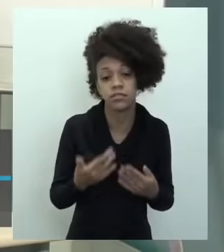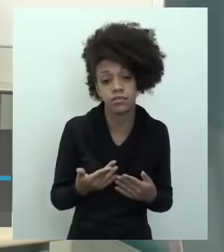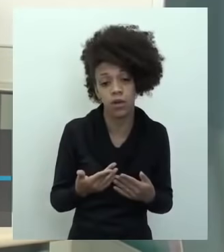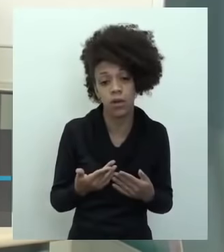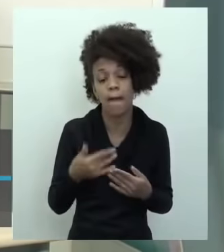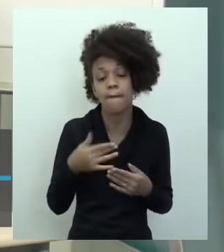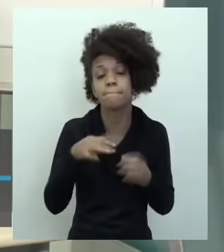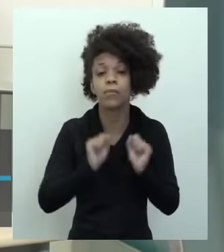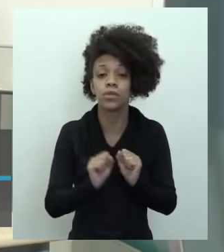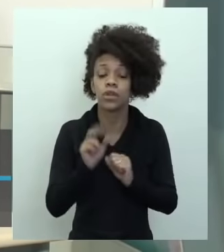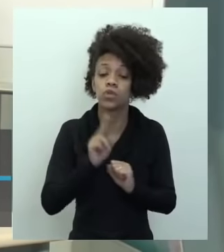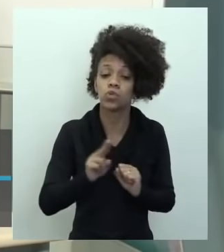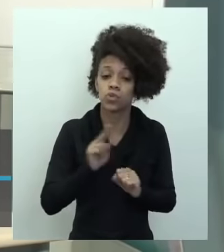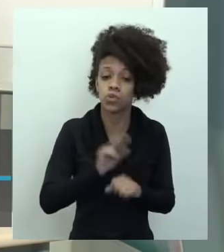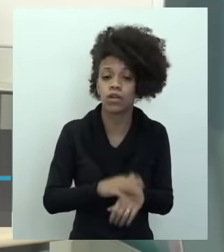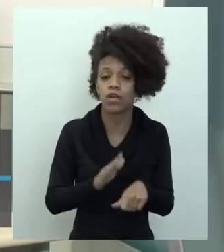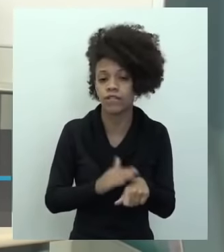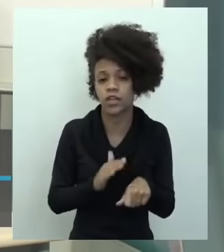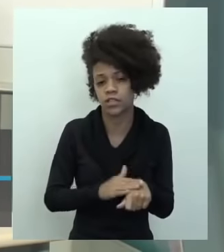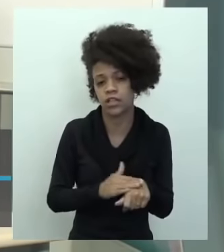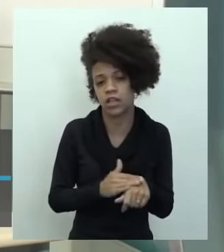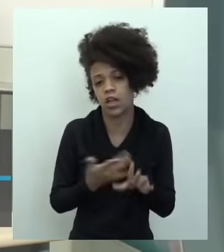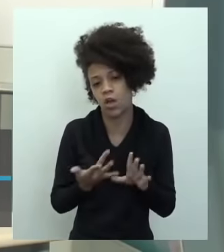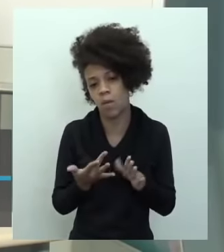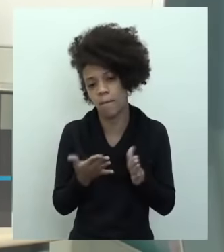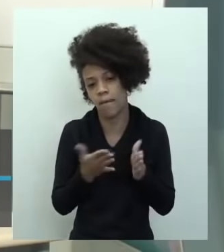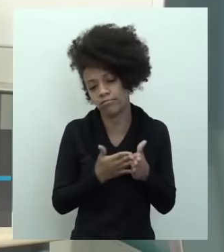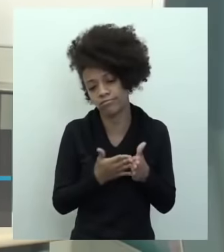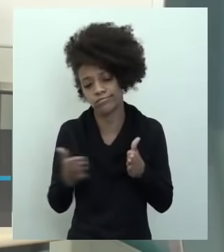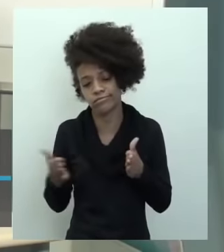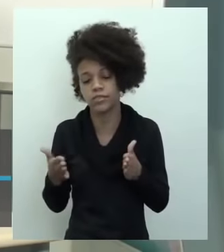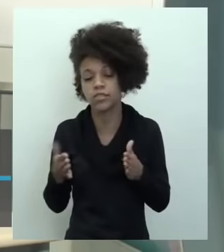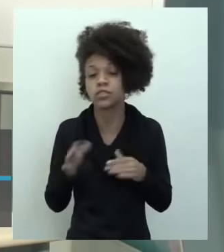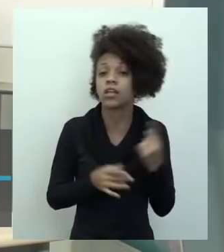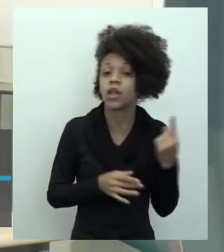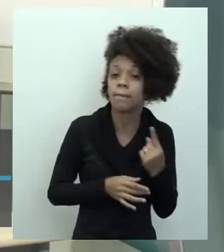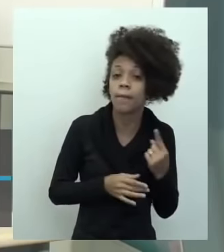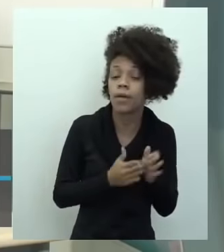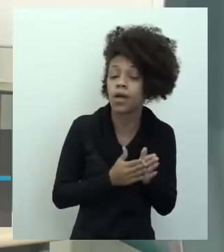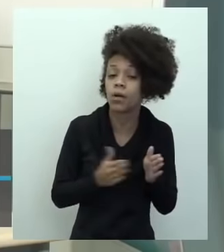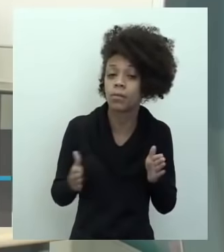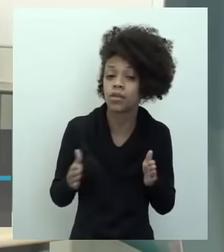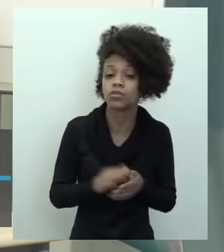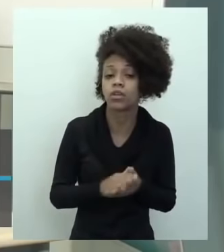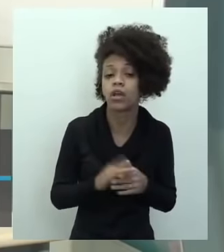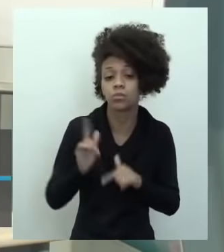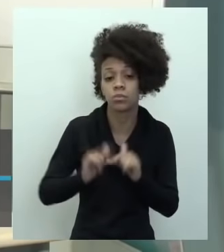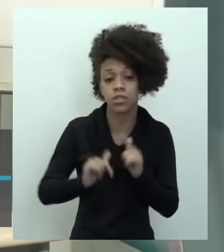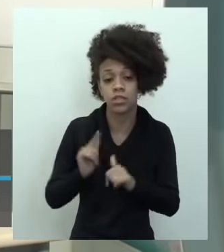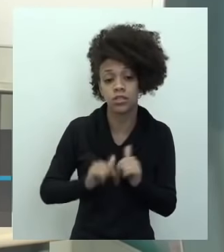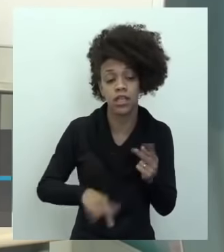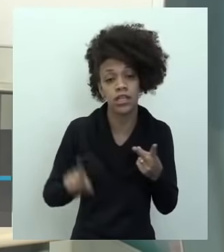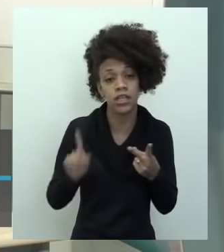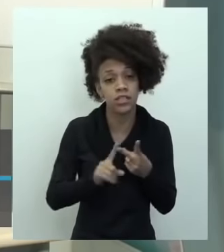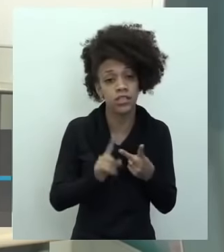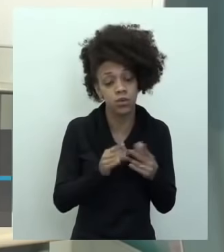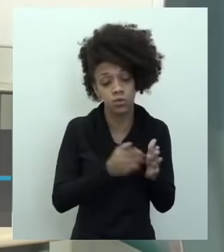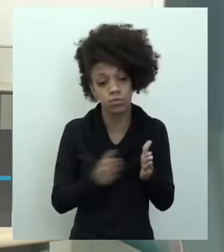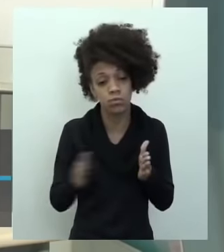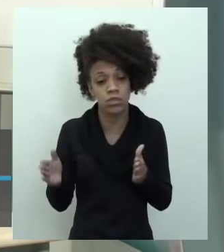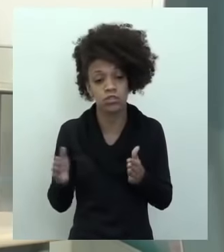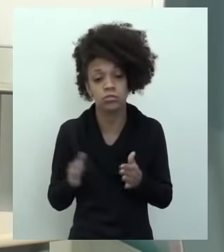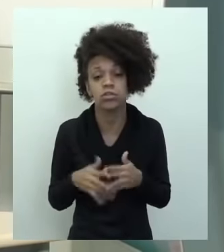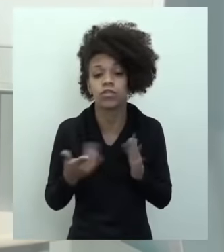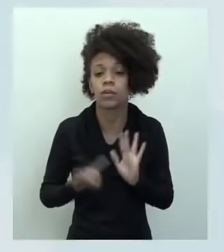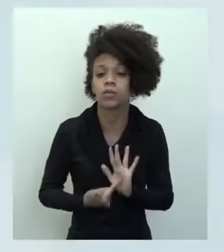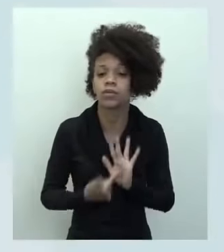gente pudesse usar. Eu vou fazer uma etapa aqui com vocês. Então a primeira etapa são os materiais e a nossa segunda etapa vai